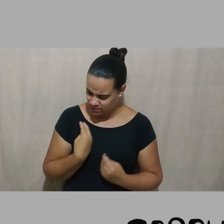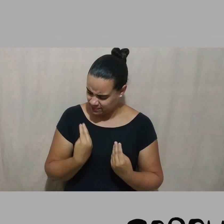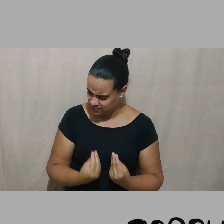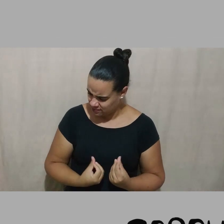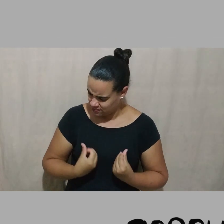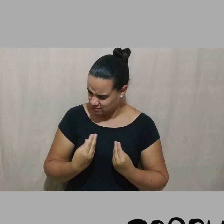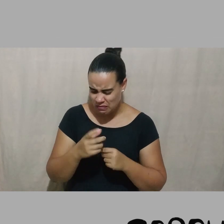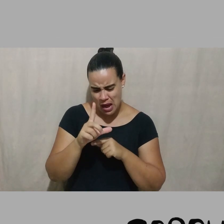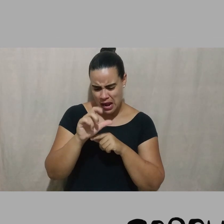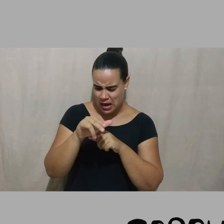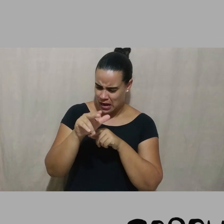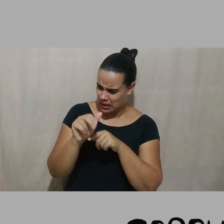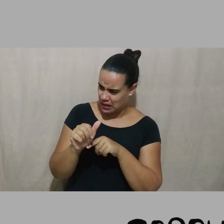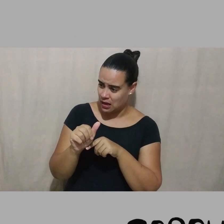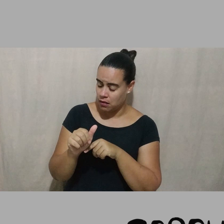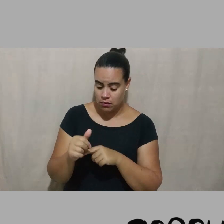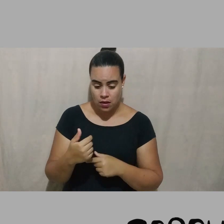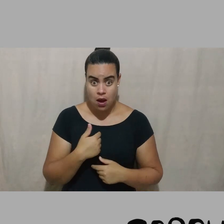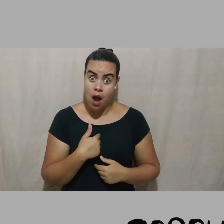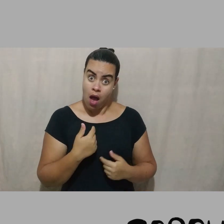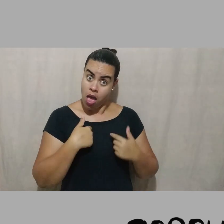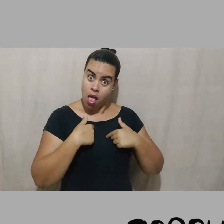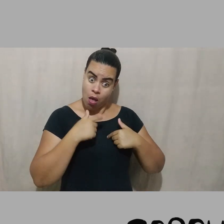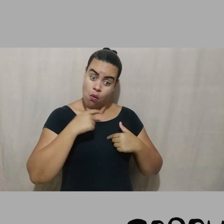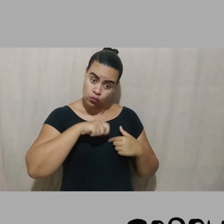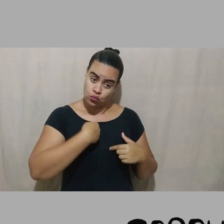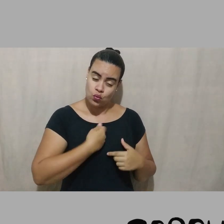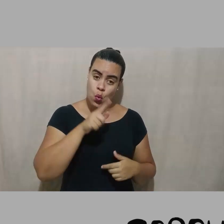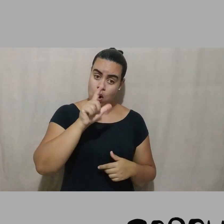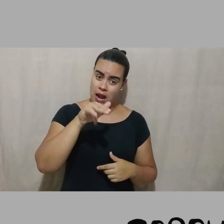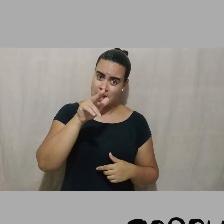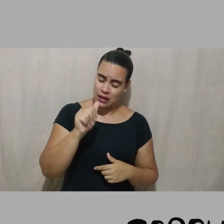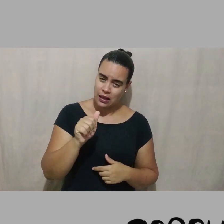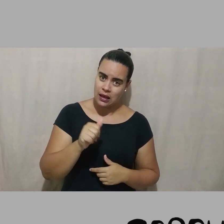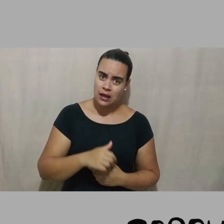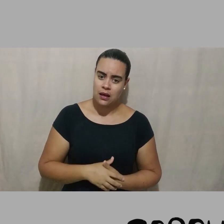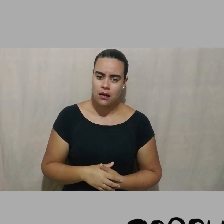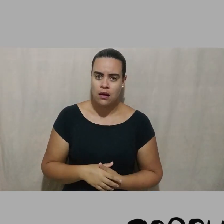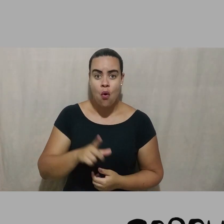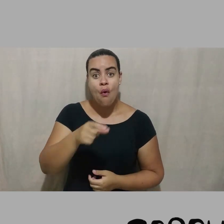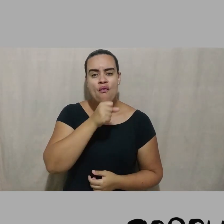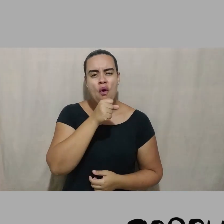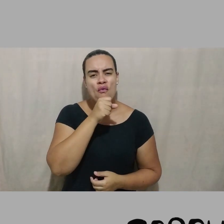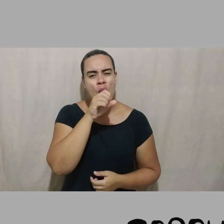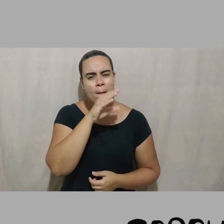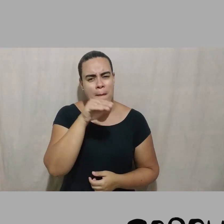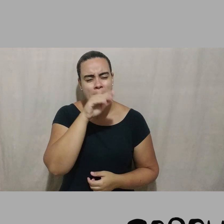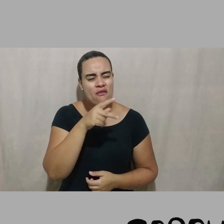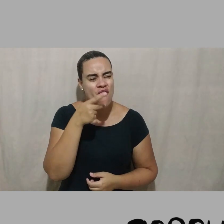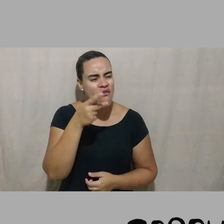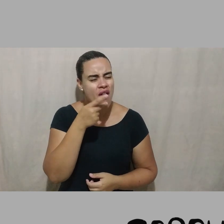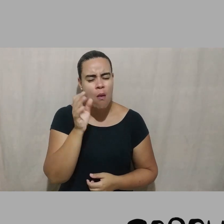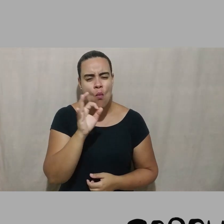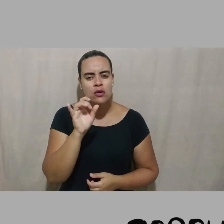Lina. Sou eu, a Lina. Como seu pulmão estava fraco, ele soletrava as letras repetidamente com os lábios, sem